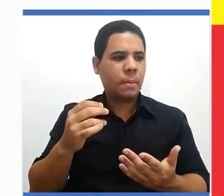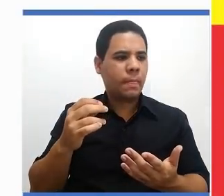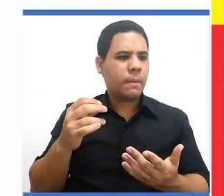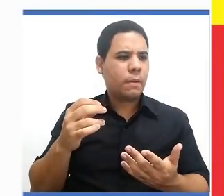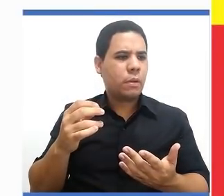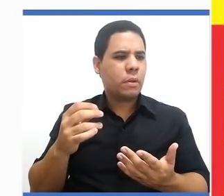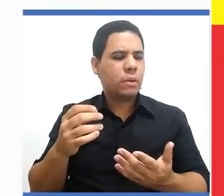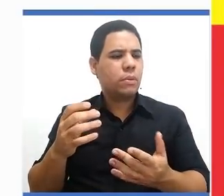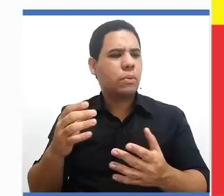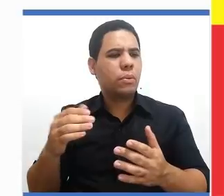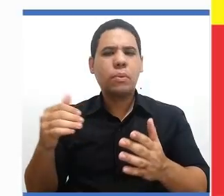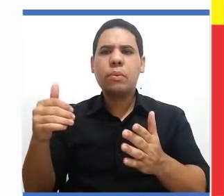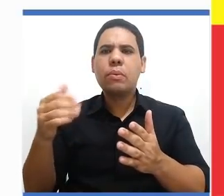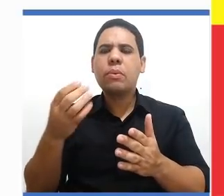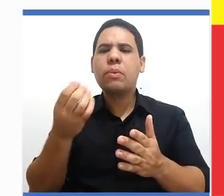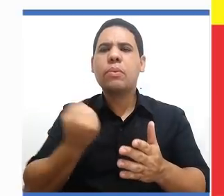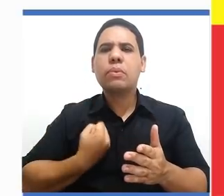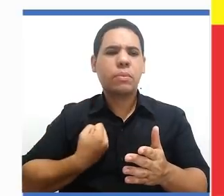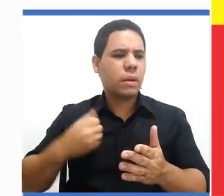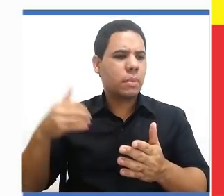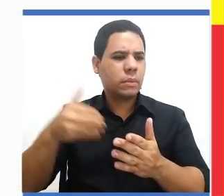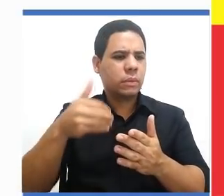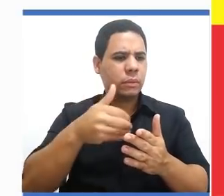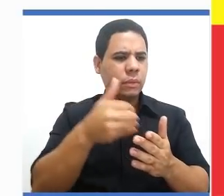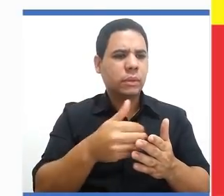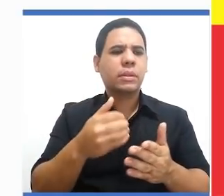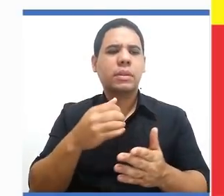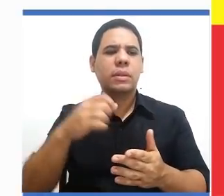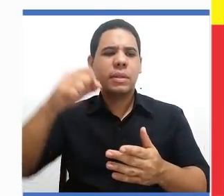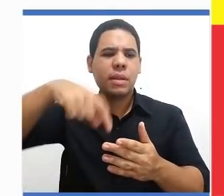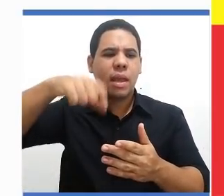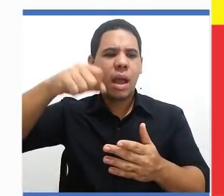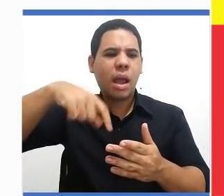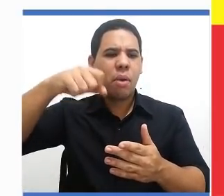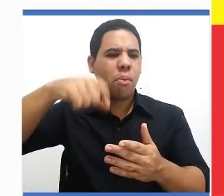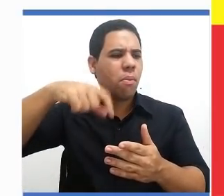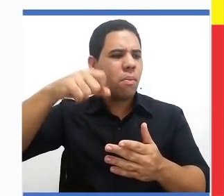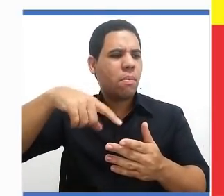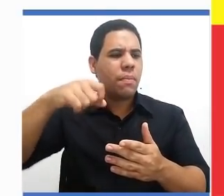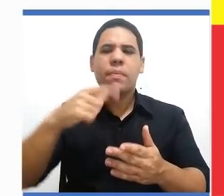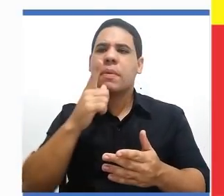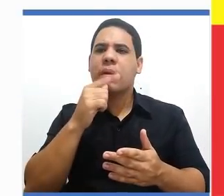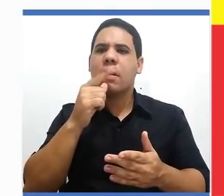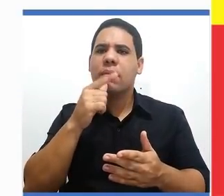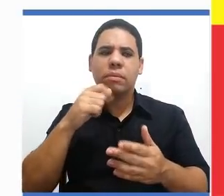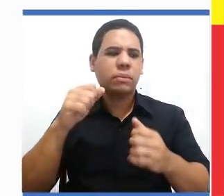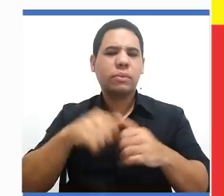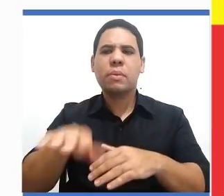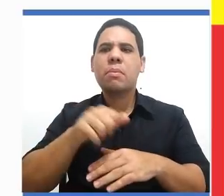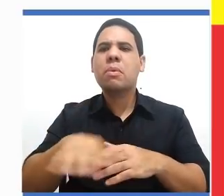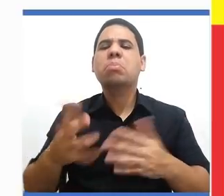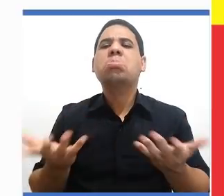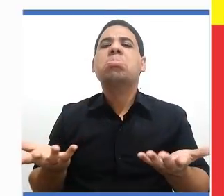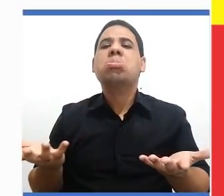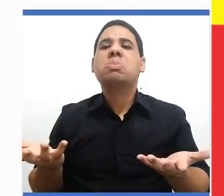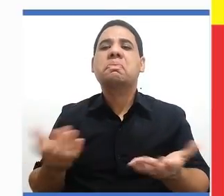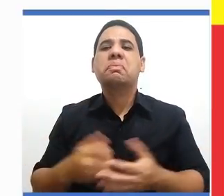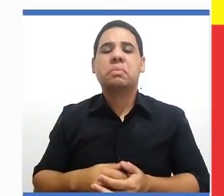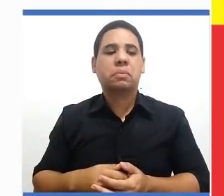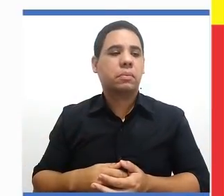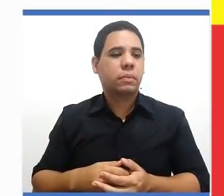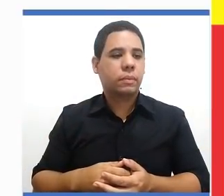Qual foi o valor mais aproximado do total de águas desperdiçadas nesse período em litros? Está aí